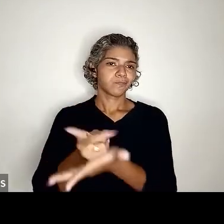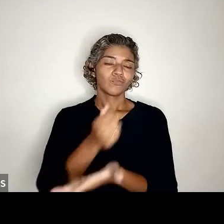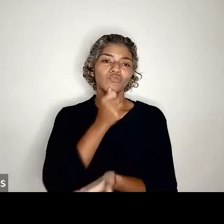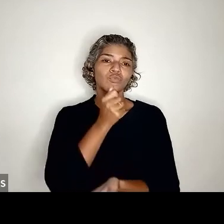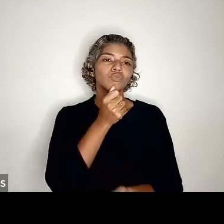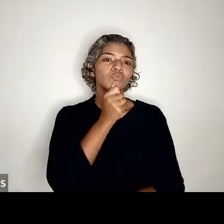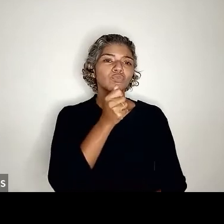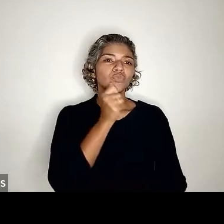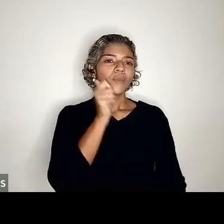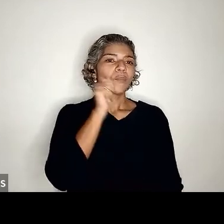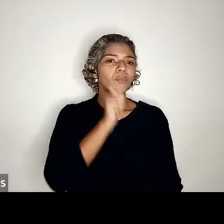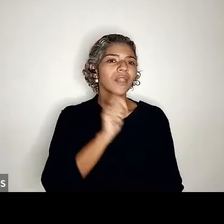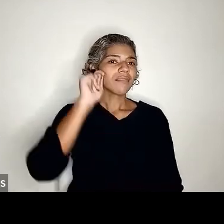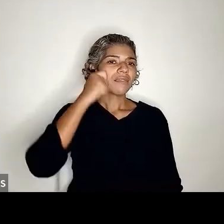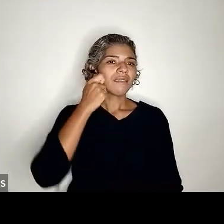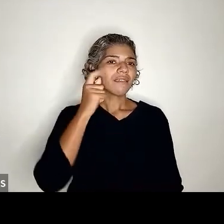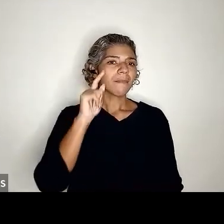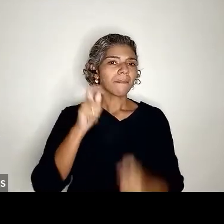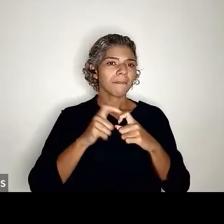negras.